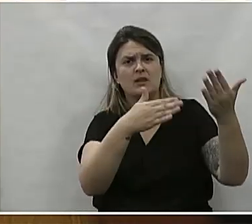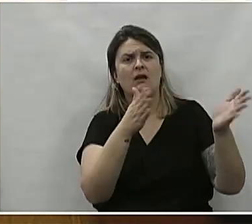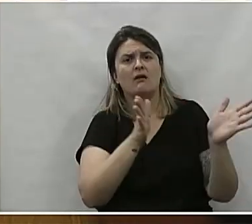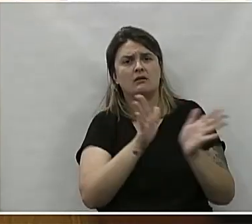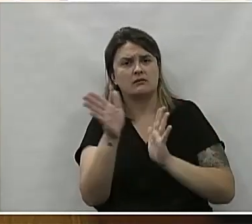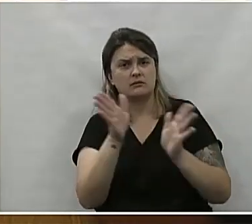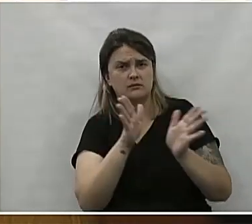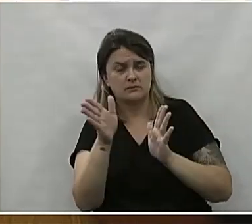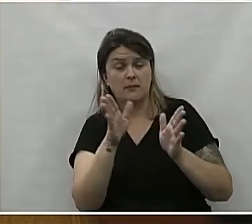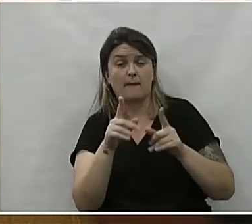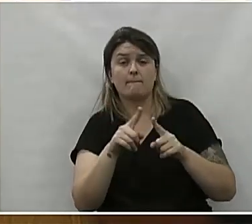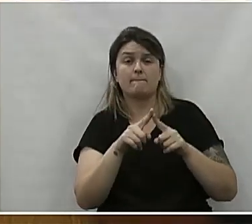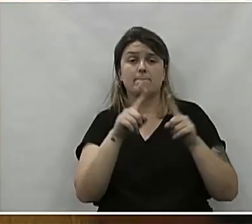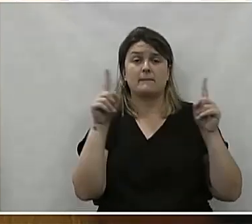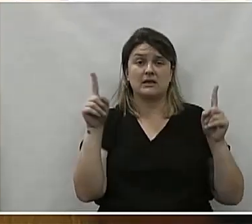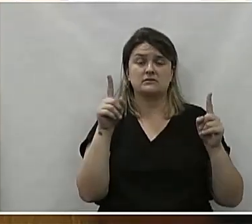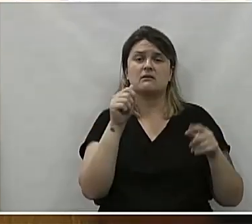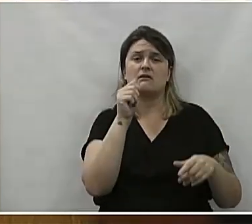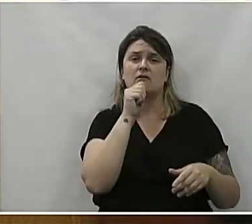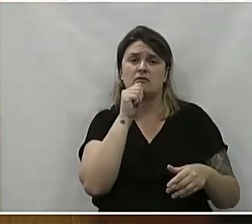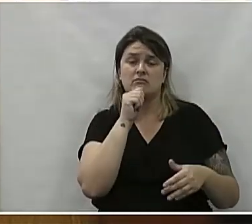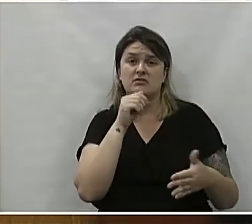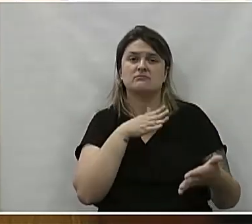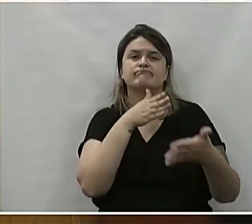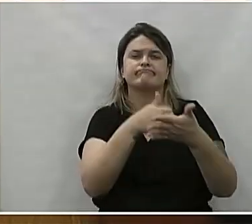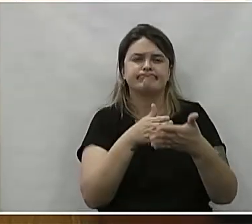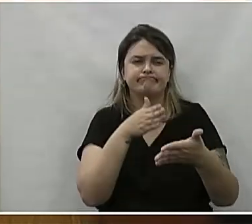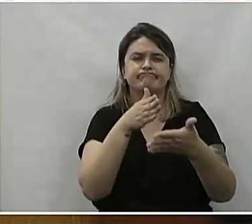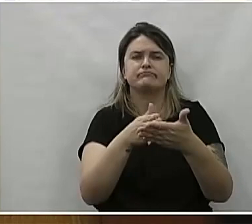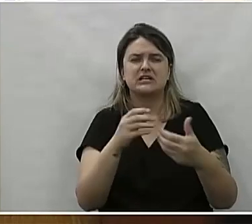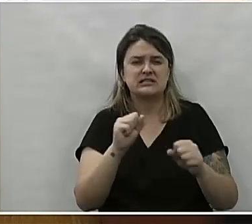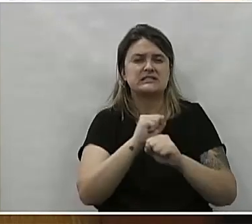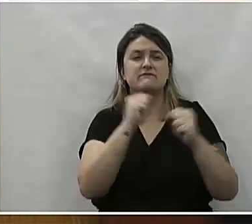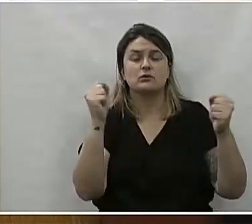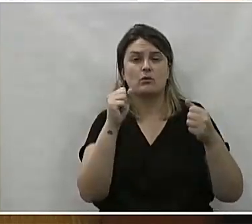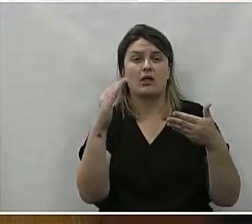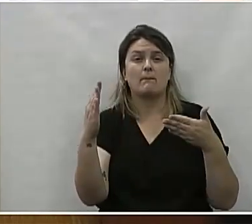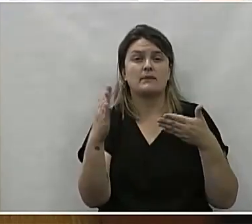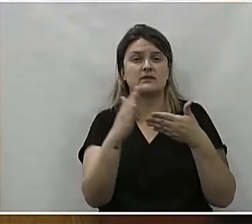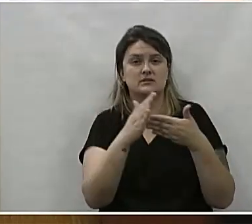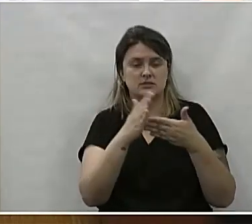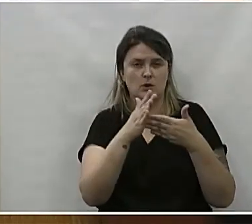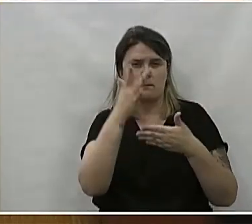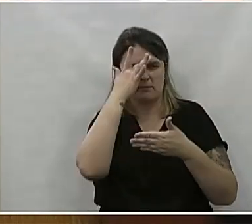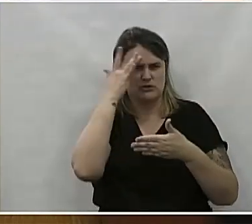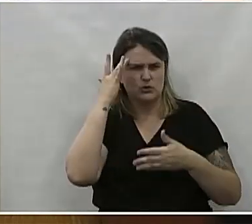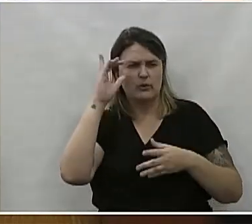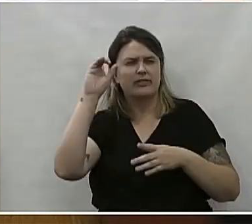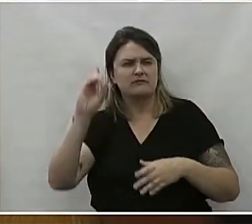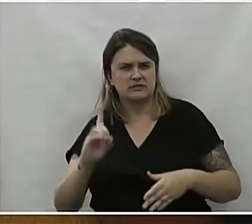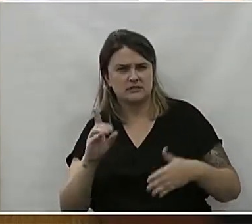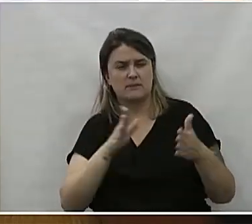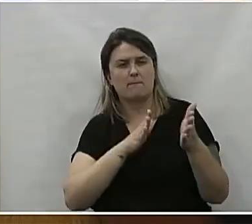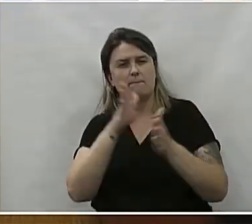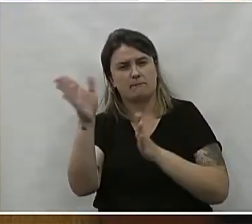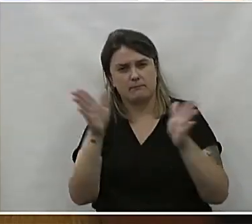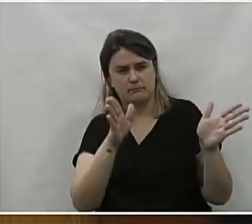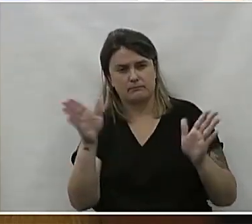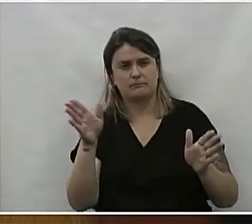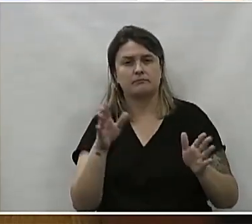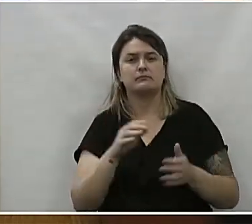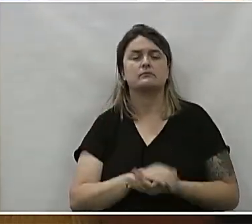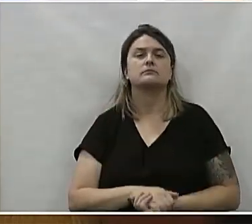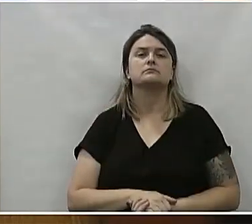acessibilidade Porém, ainda existem desafios significativos Que limitam a participação plena e eficaz Das pessoas com